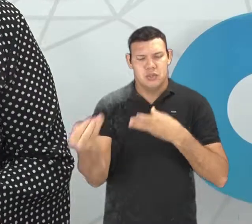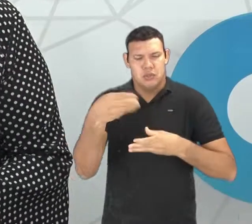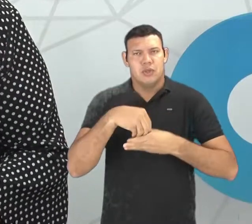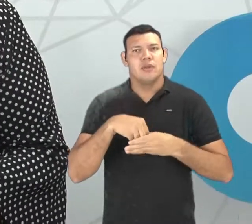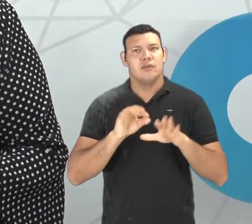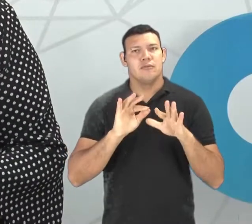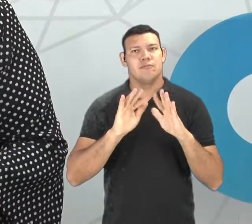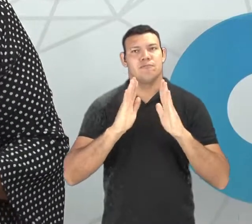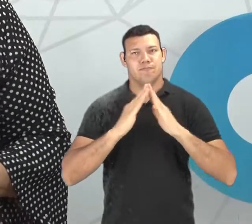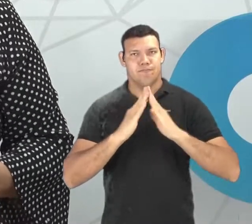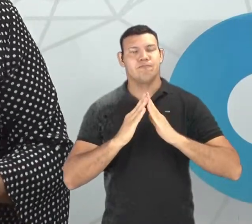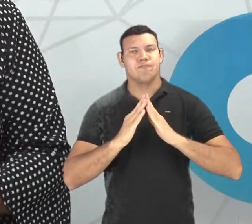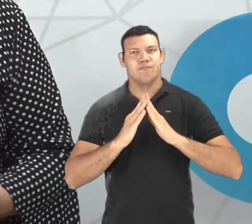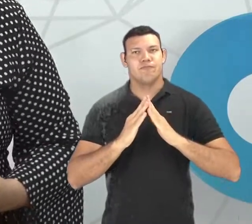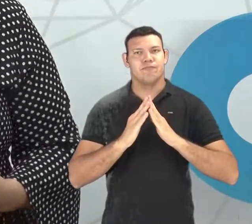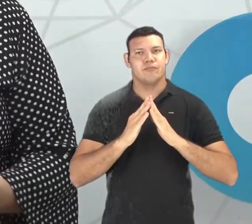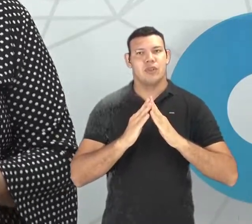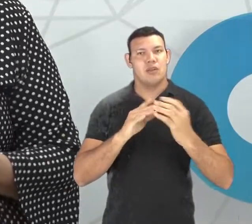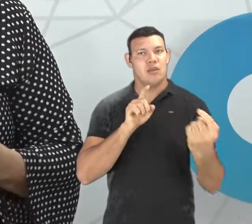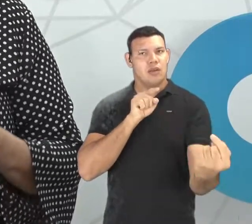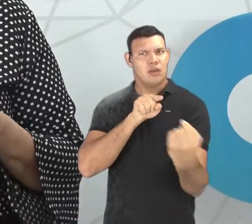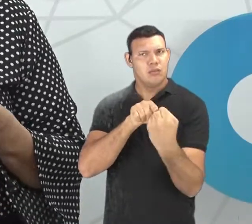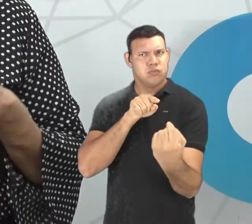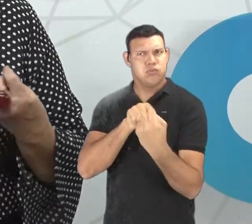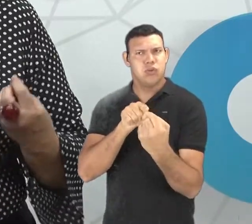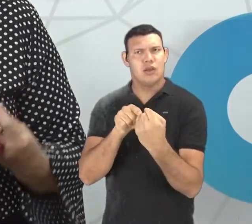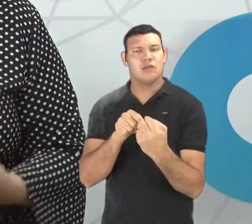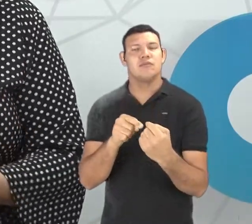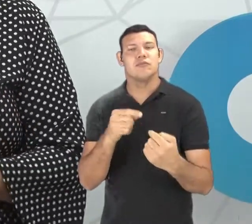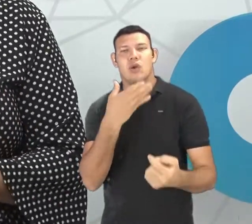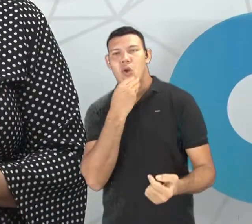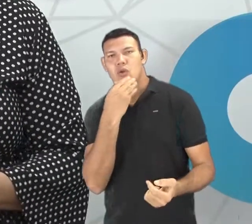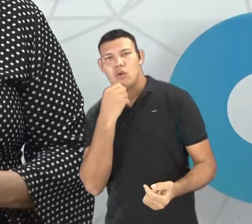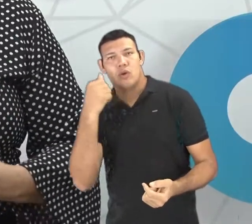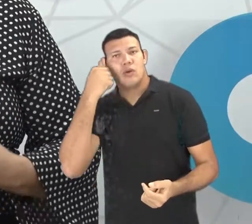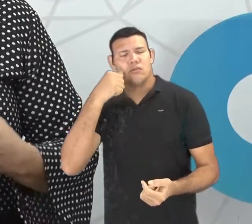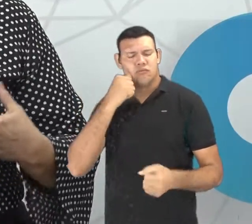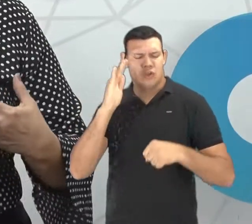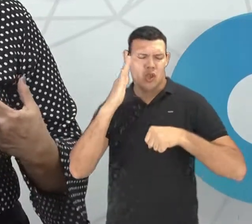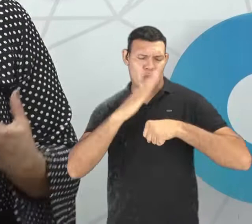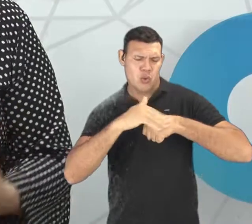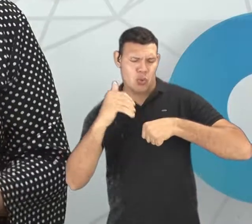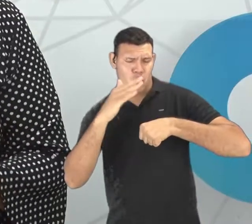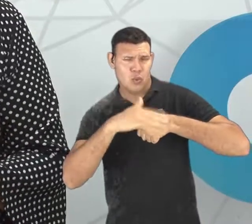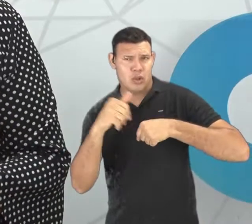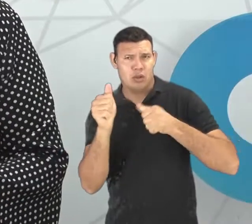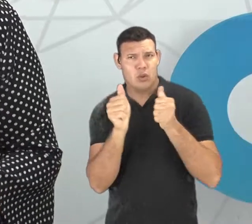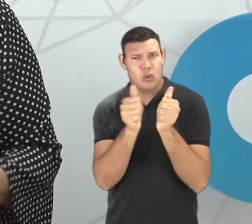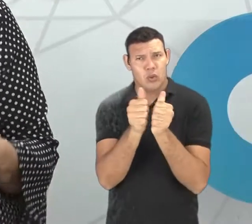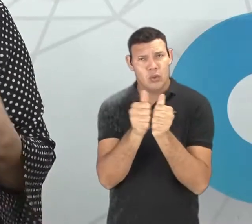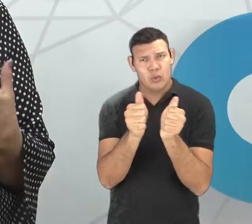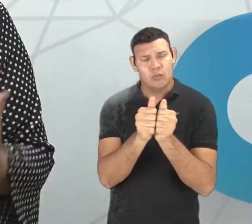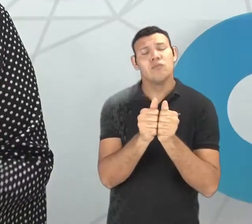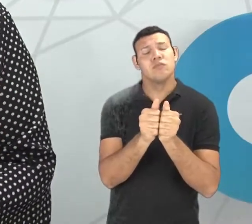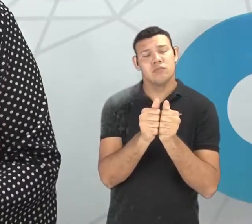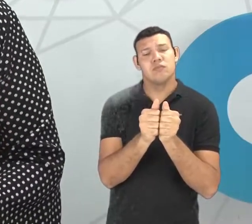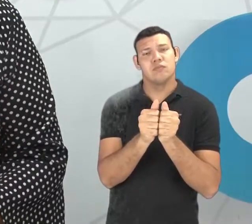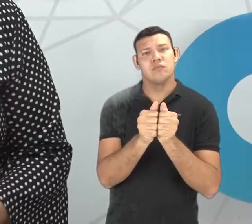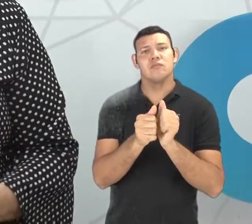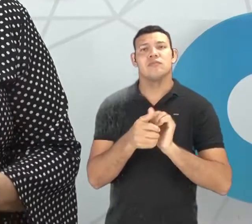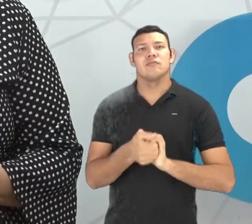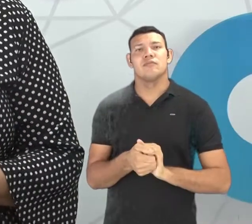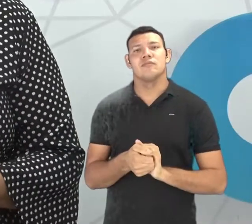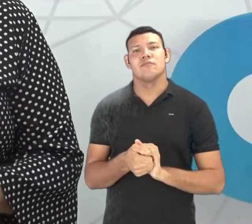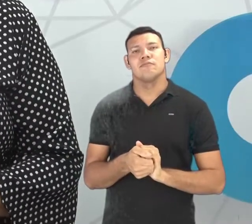lares. A relação entre homem e mulher deve ser de natureza afetiva, deve ser o companheirismo, o estar